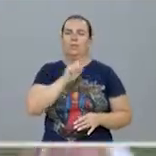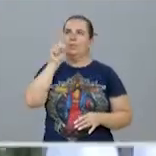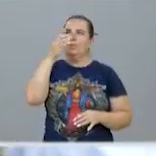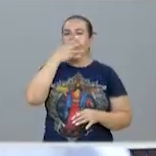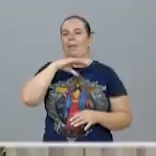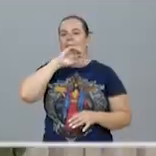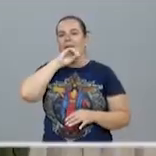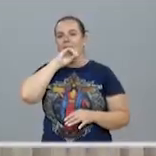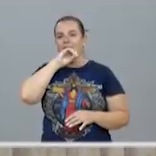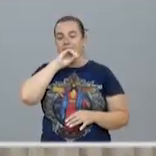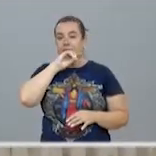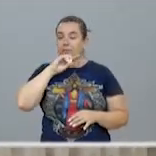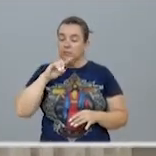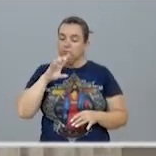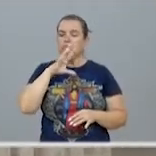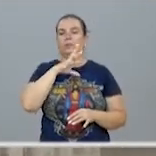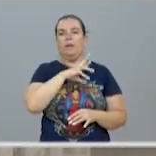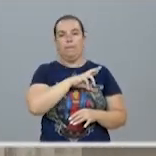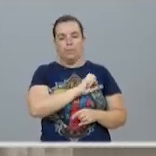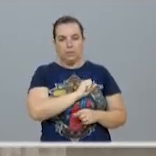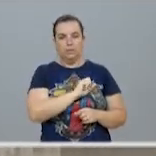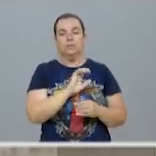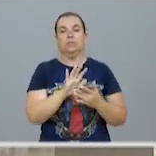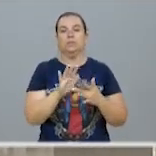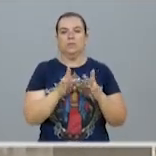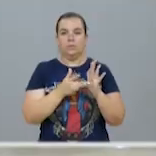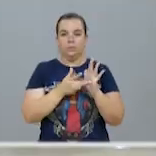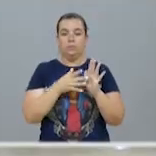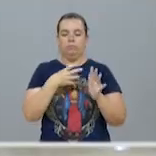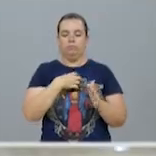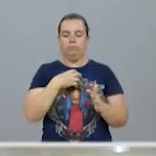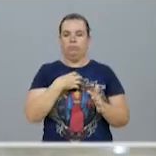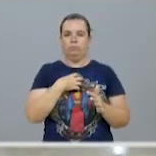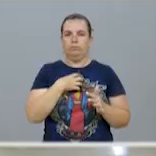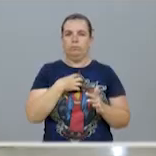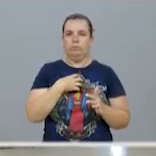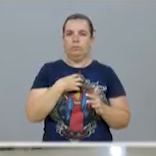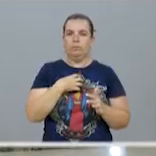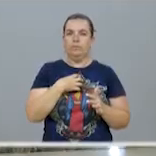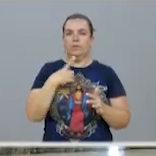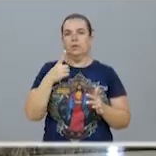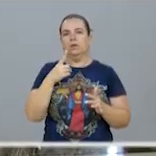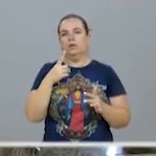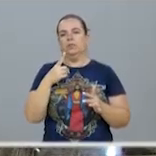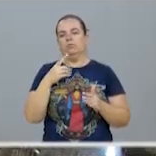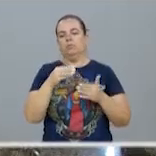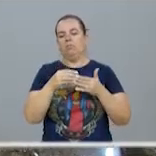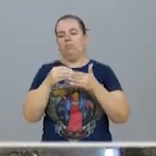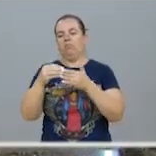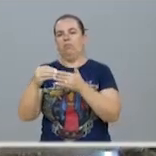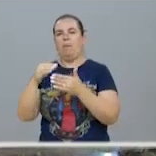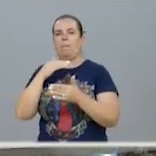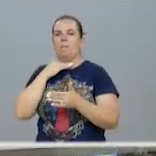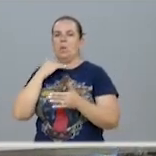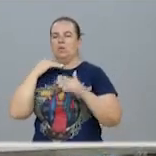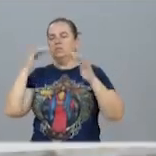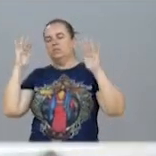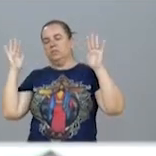e foi esse amor que Jesus sentiu pelo Pai que o levou à morte, e morte de